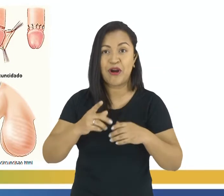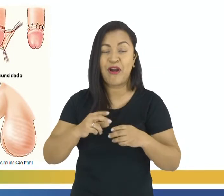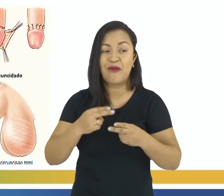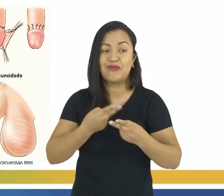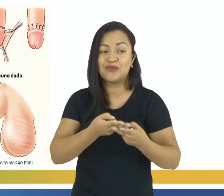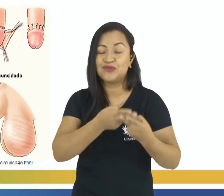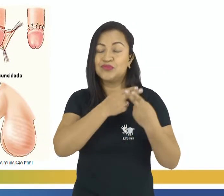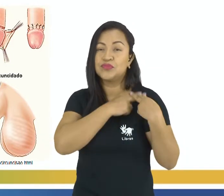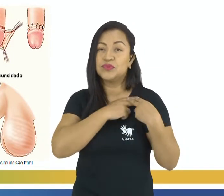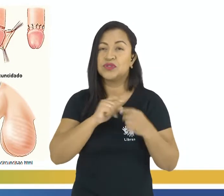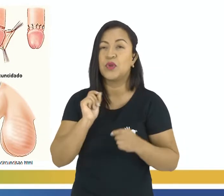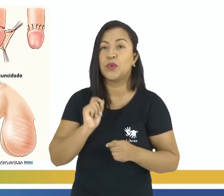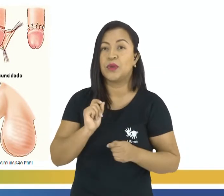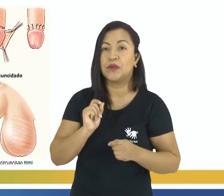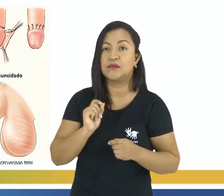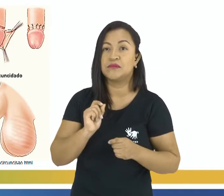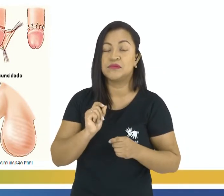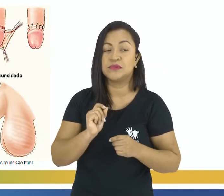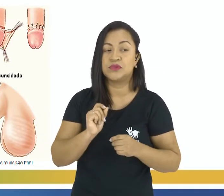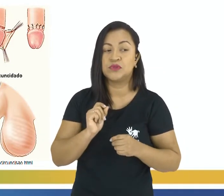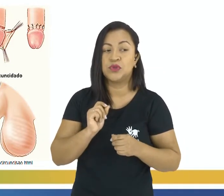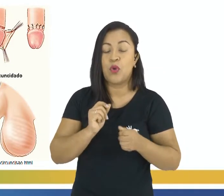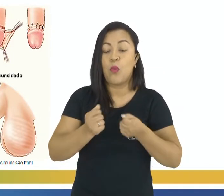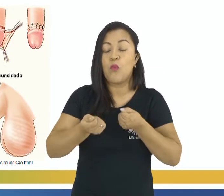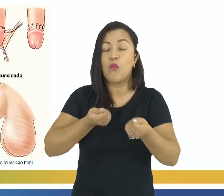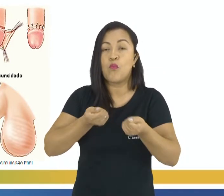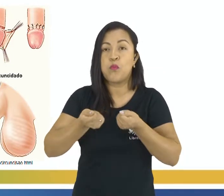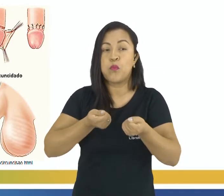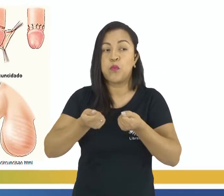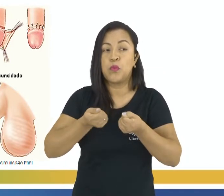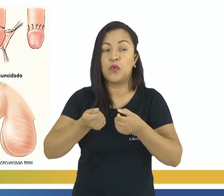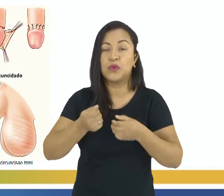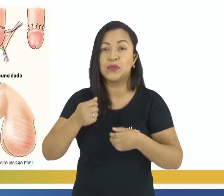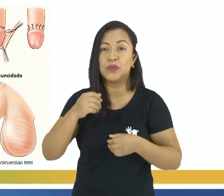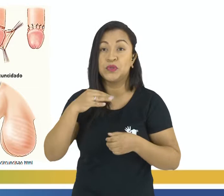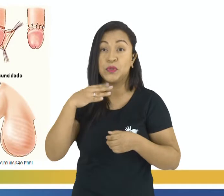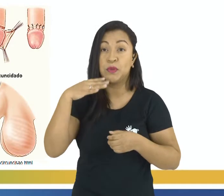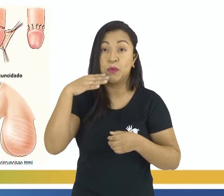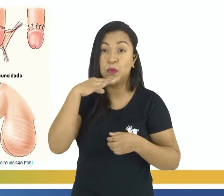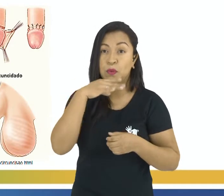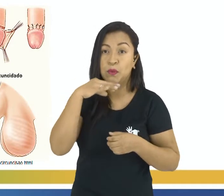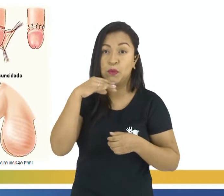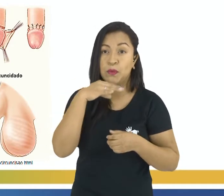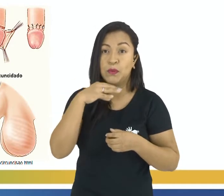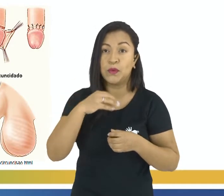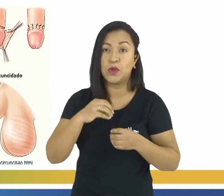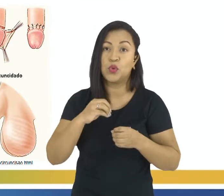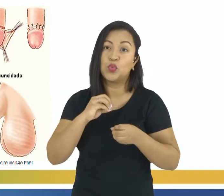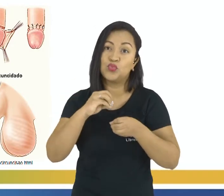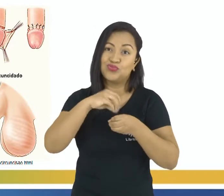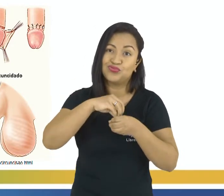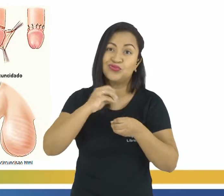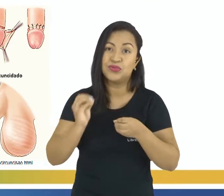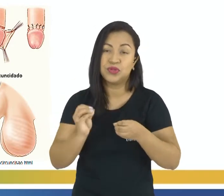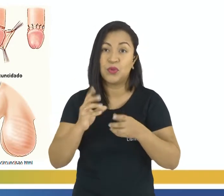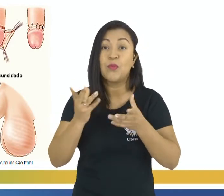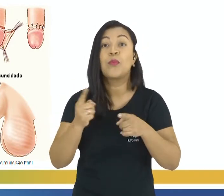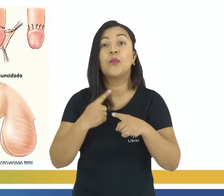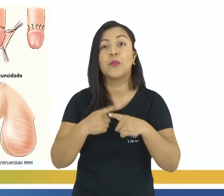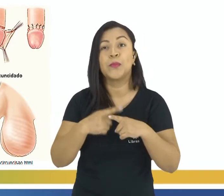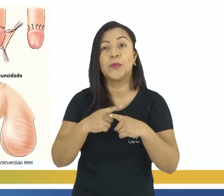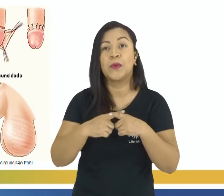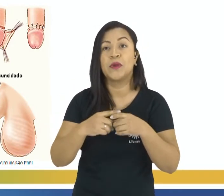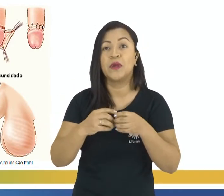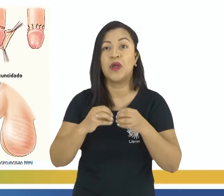está relacionado com o controle de temperatura desses órgãos. Por quê? Porque são nos testículos